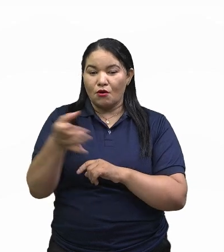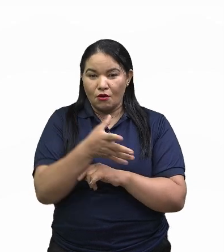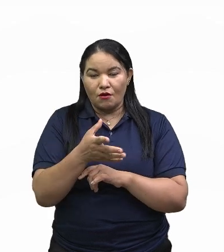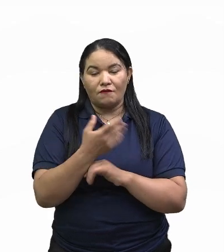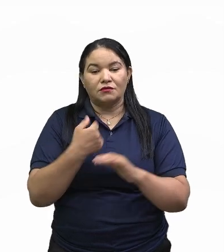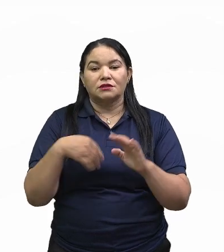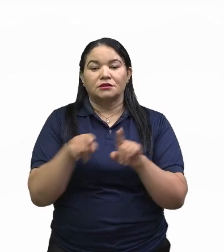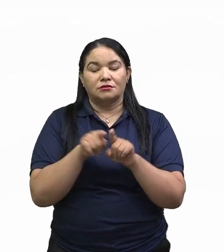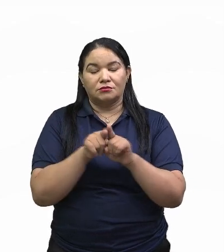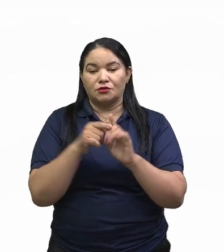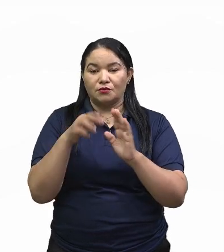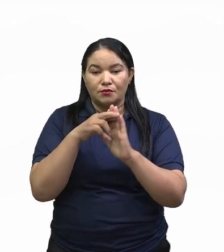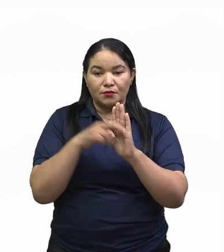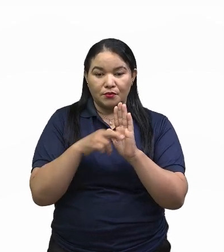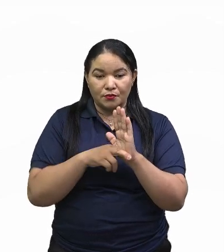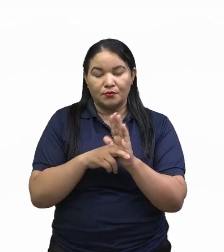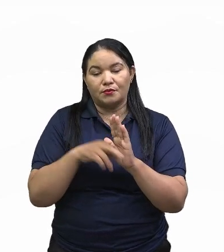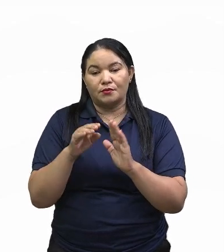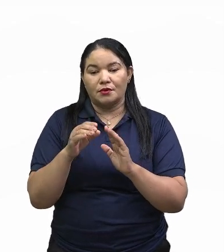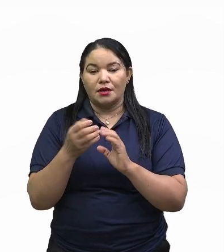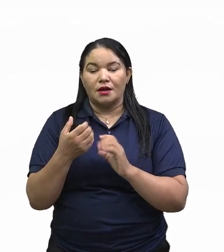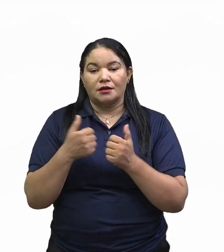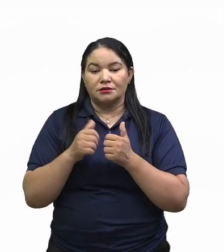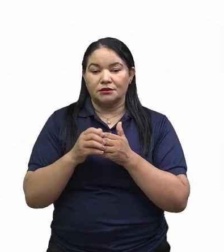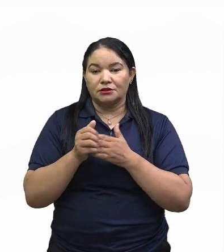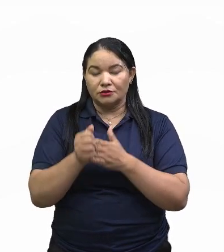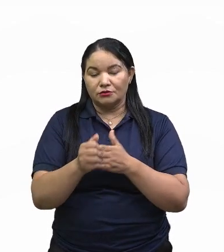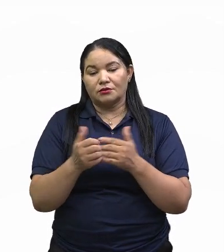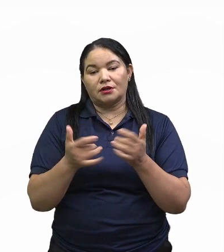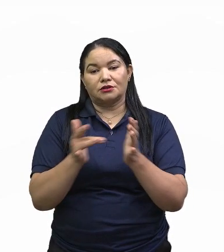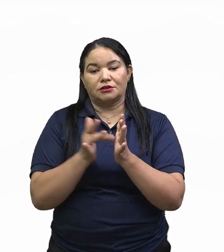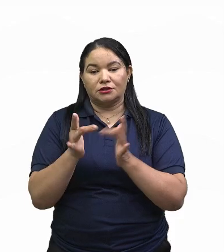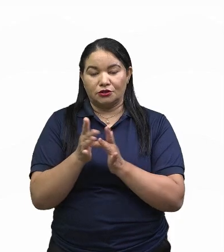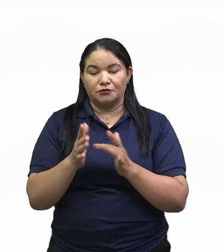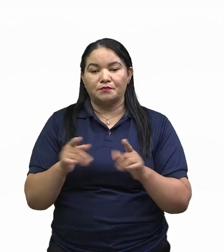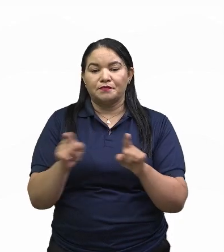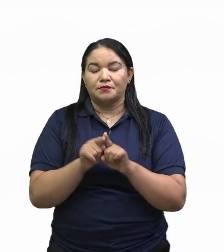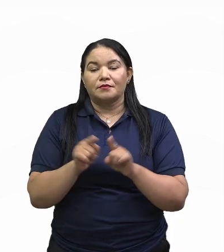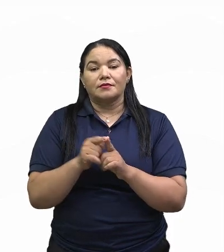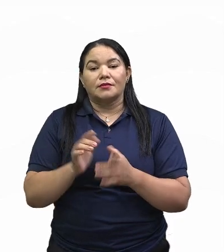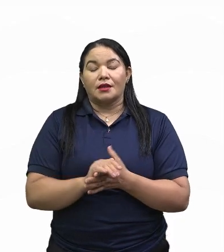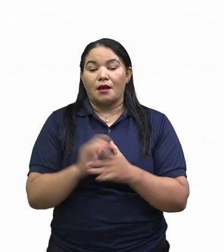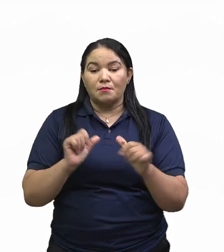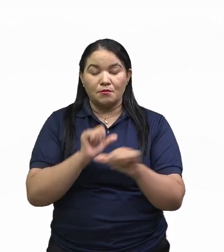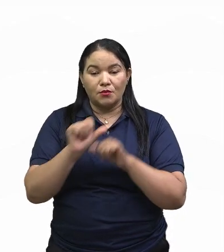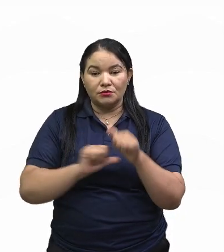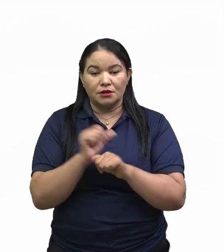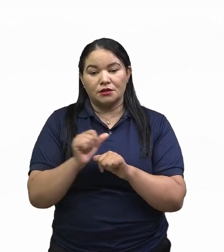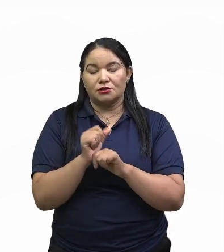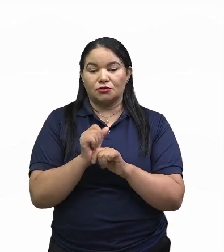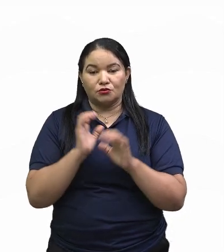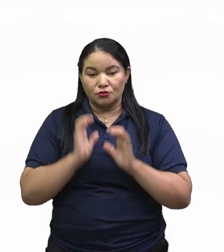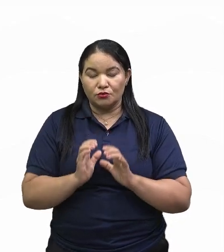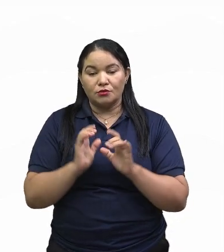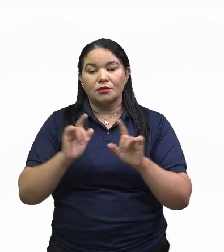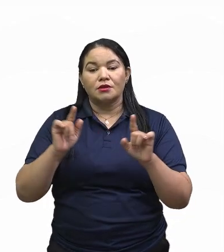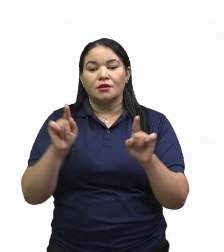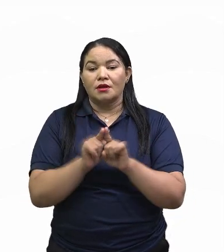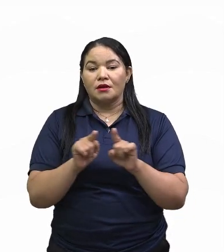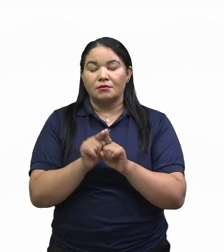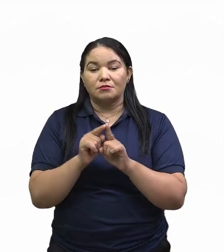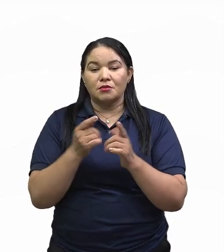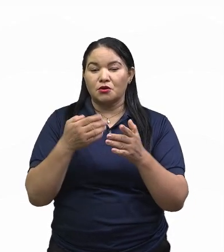do cristianismo. Então, percebam essa mudança de pensamento, essa mudança de postura que